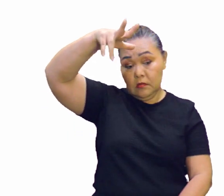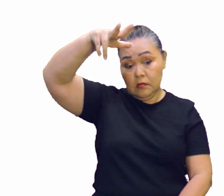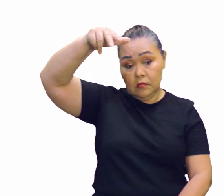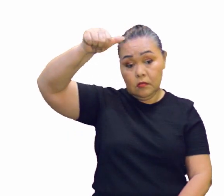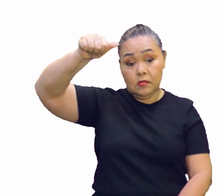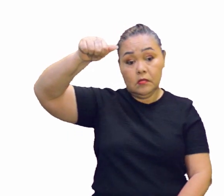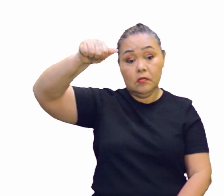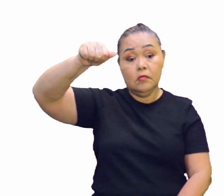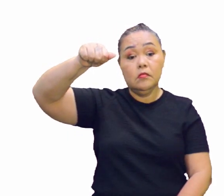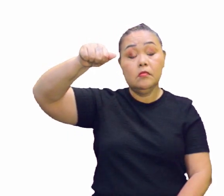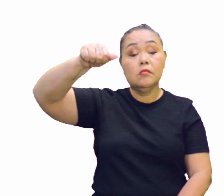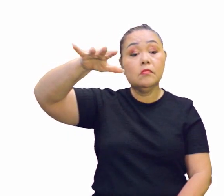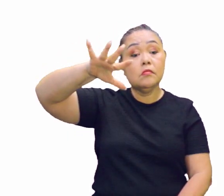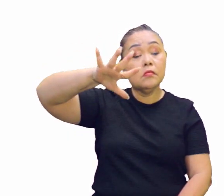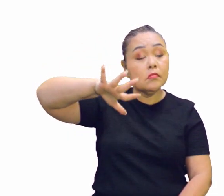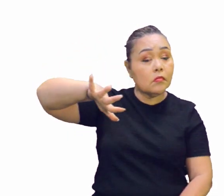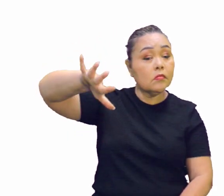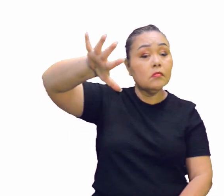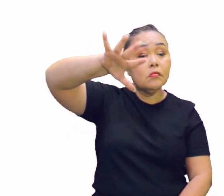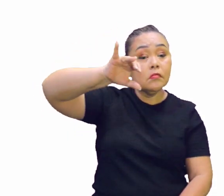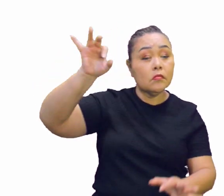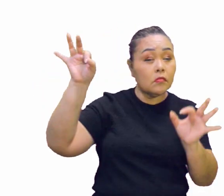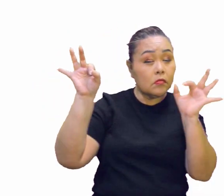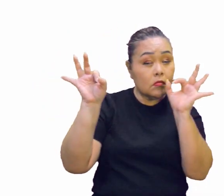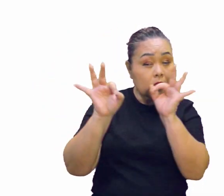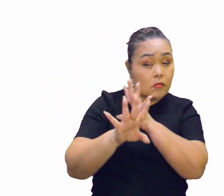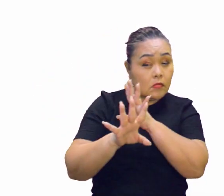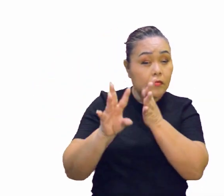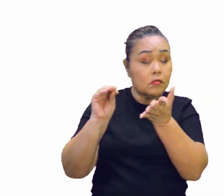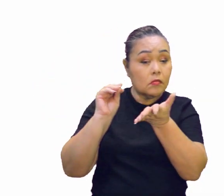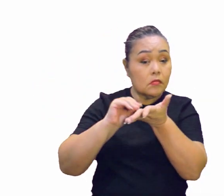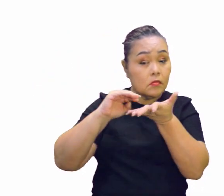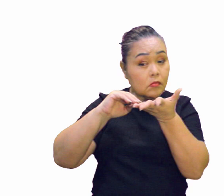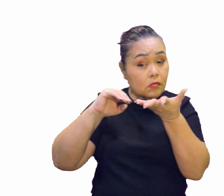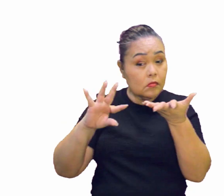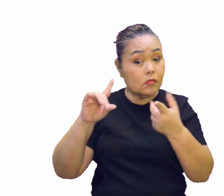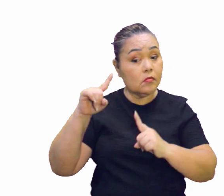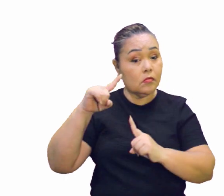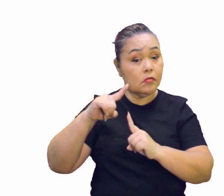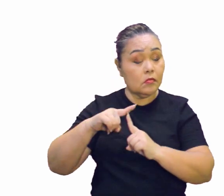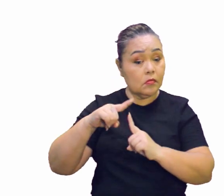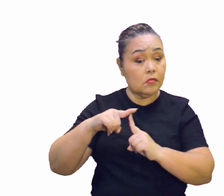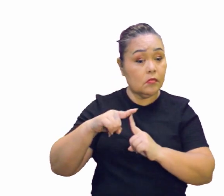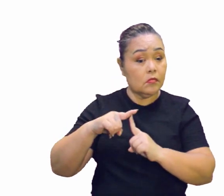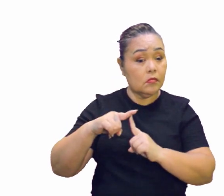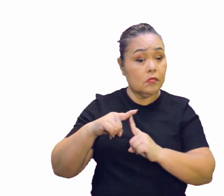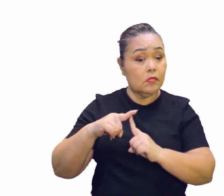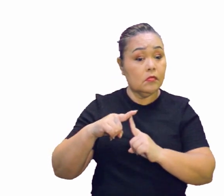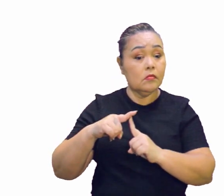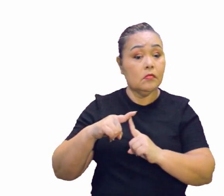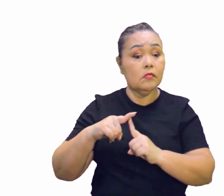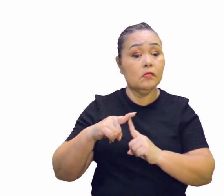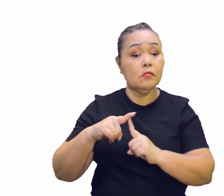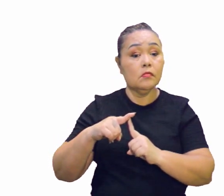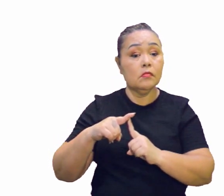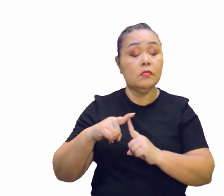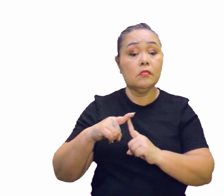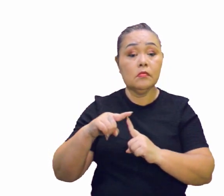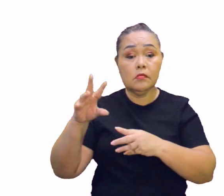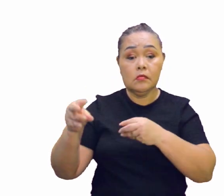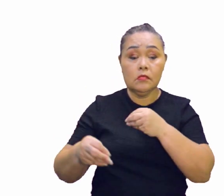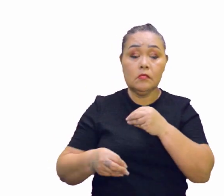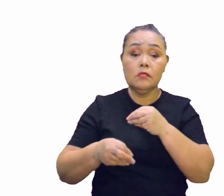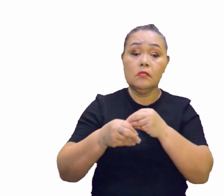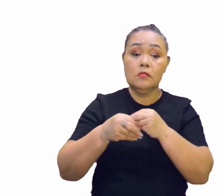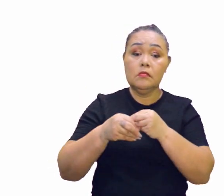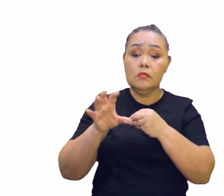né? A região norte ficou quase completa, exceto Tocantins. Olha aí, o Tocantins seria a